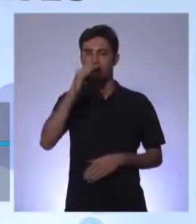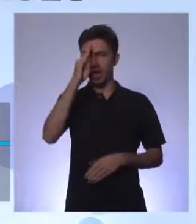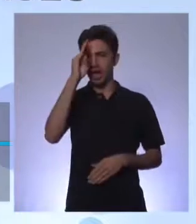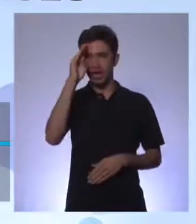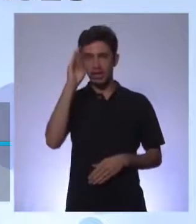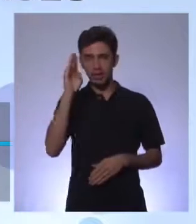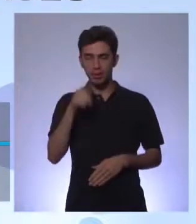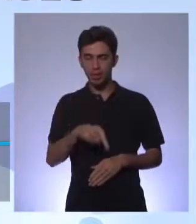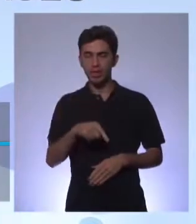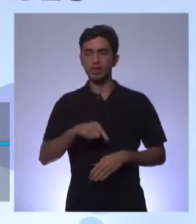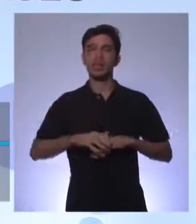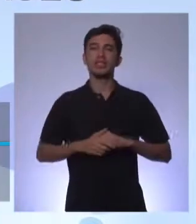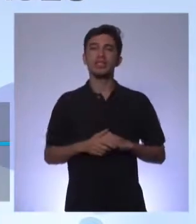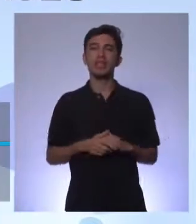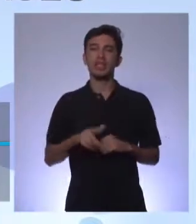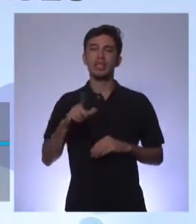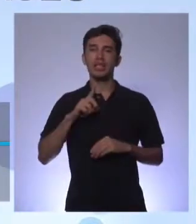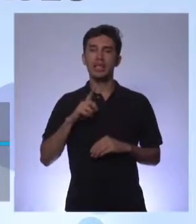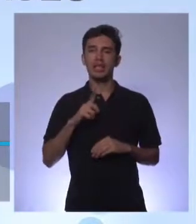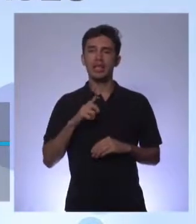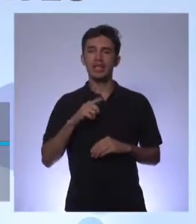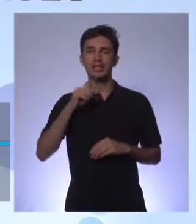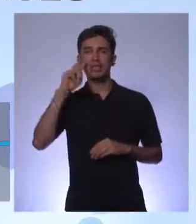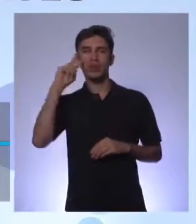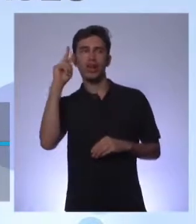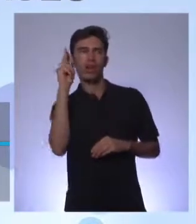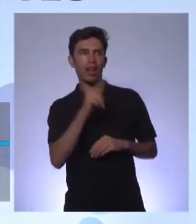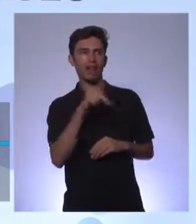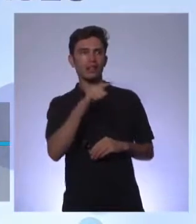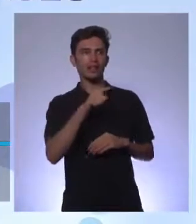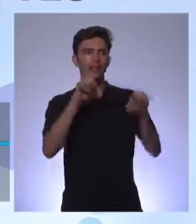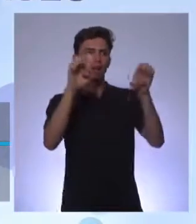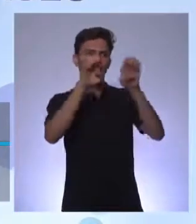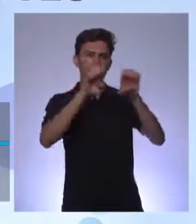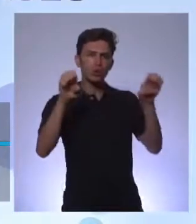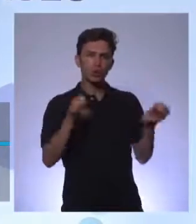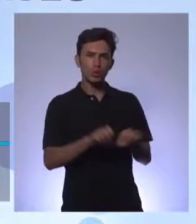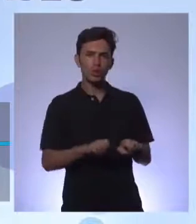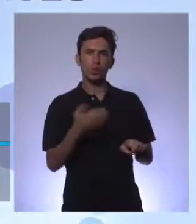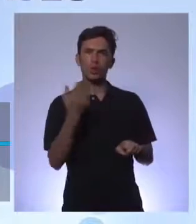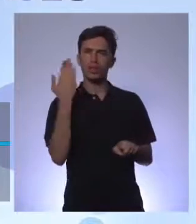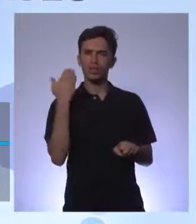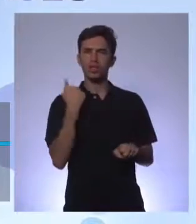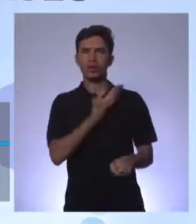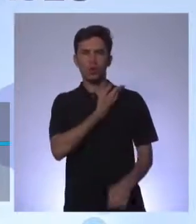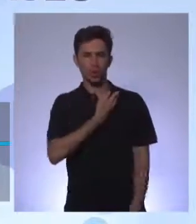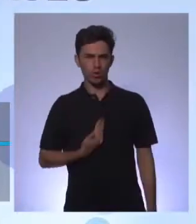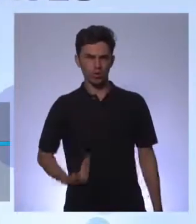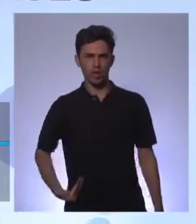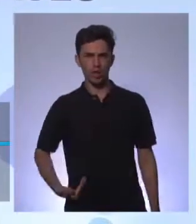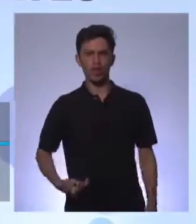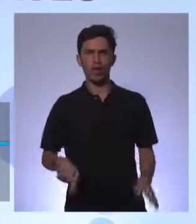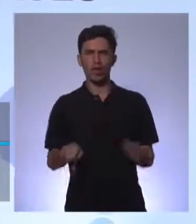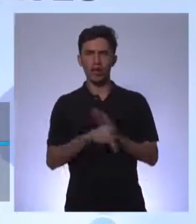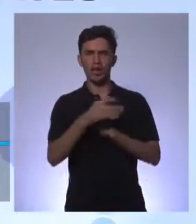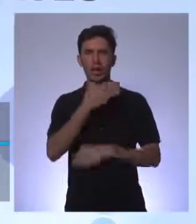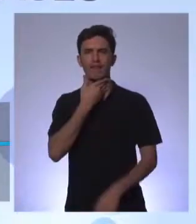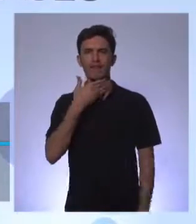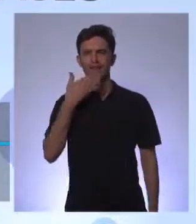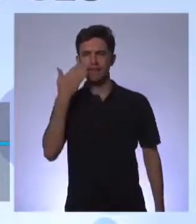onde se olhava para a estrutura do antigo regime, ali na